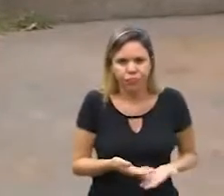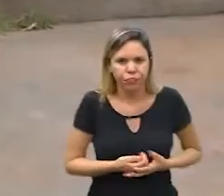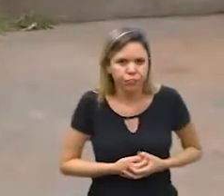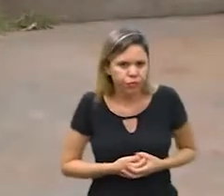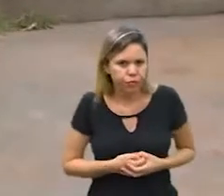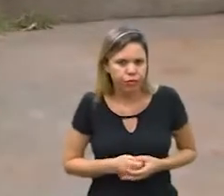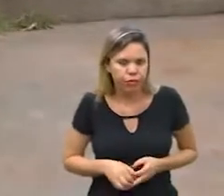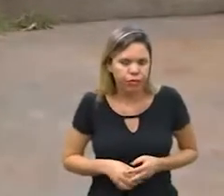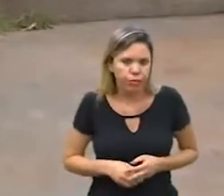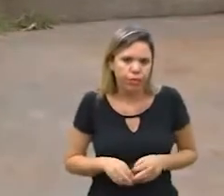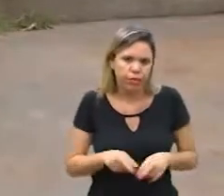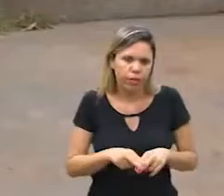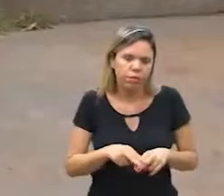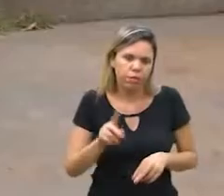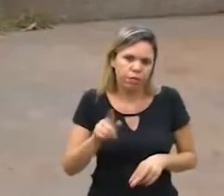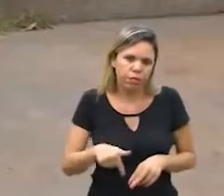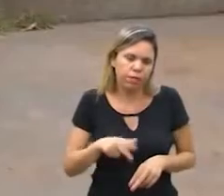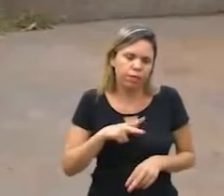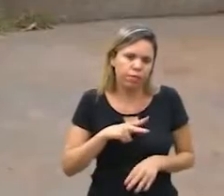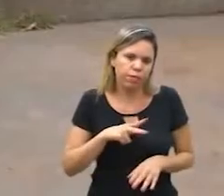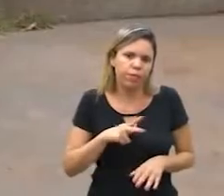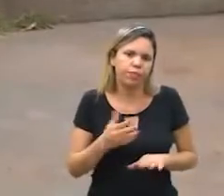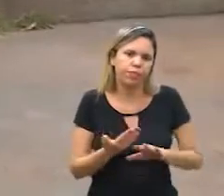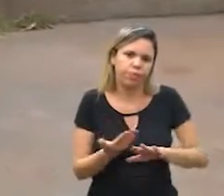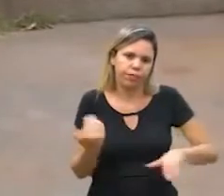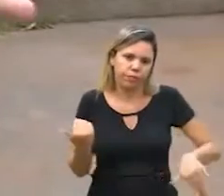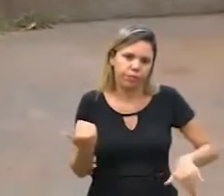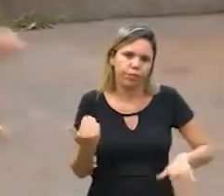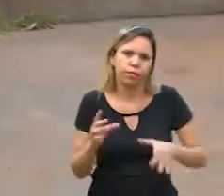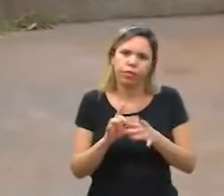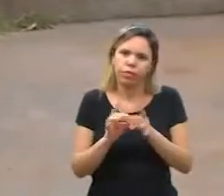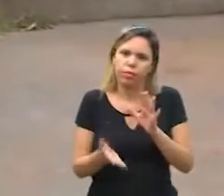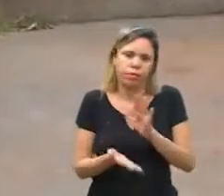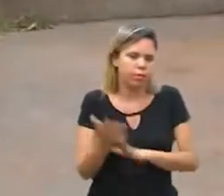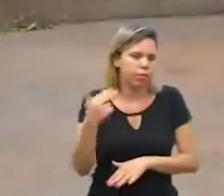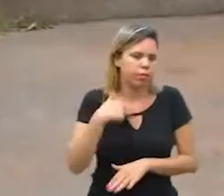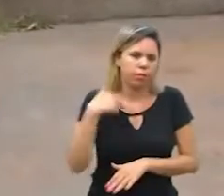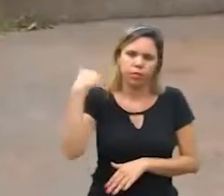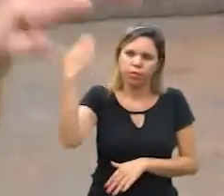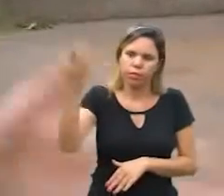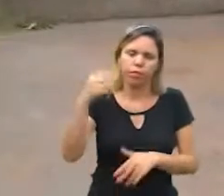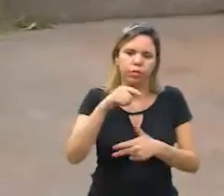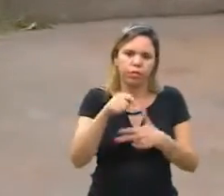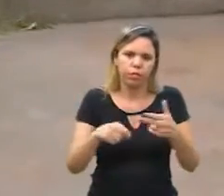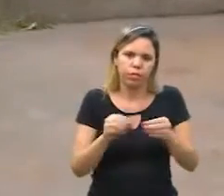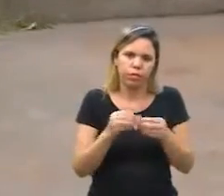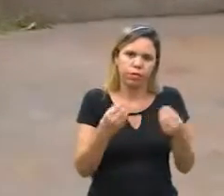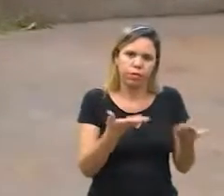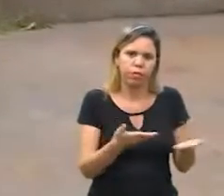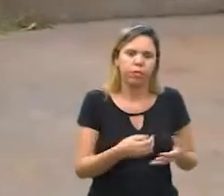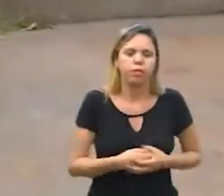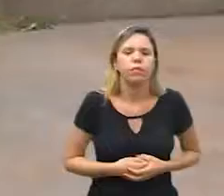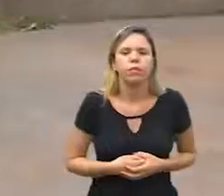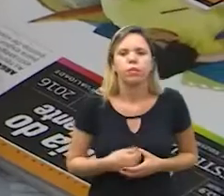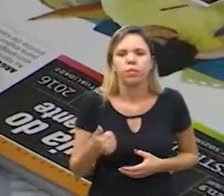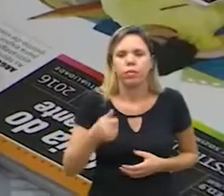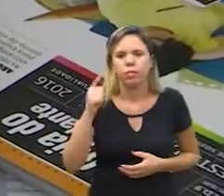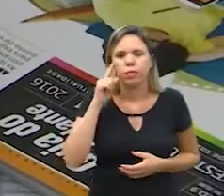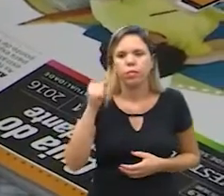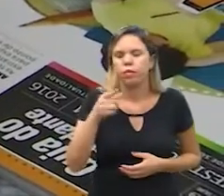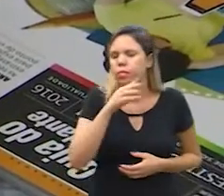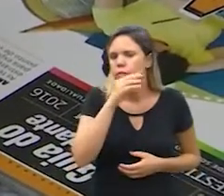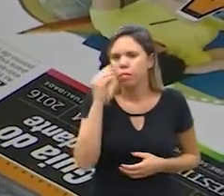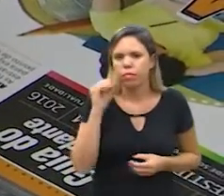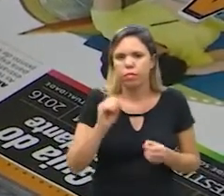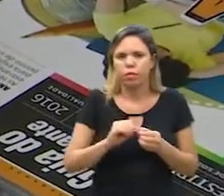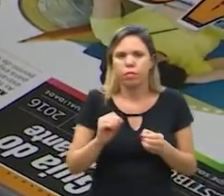dentro, né? Por isso que é privados, né, de liberdade, né? O Enem PPL é voltado para isso. No